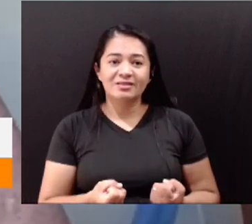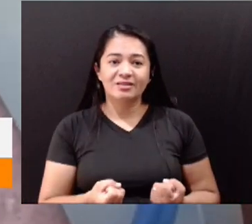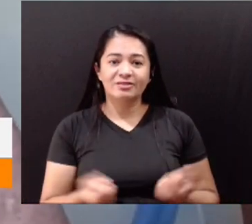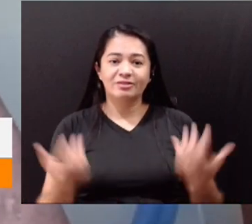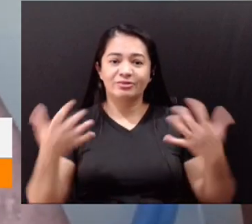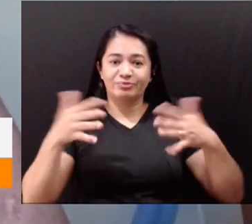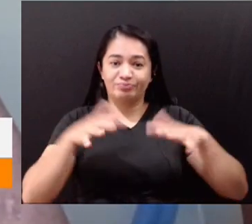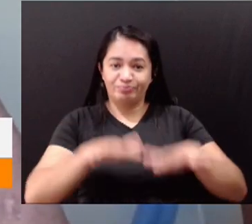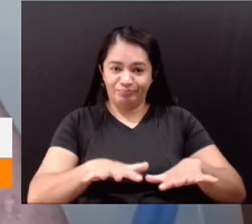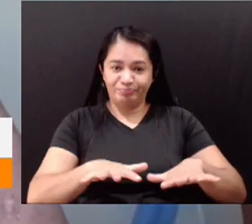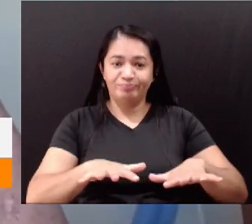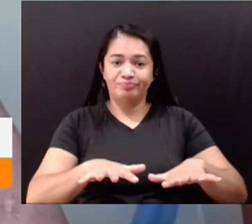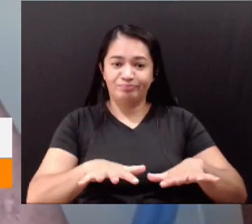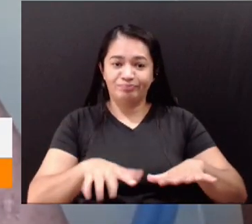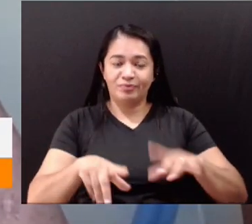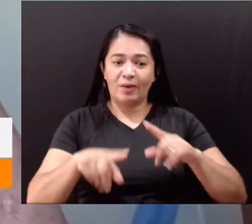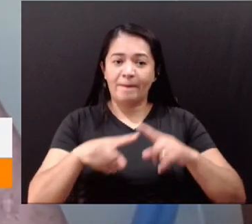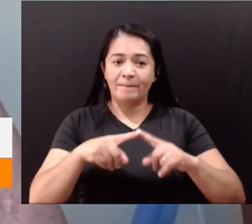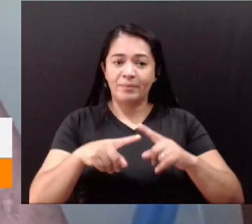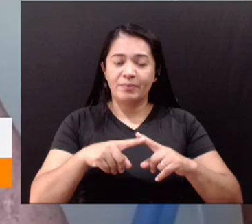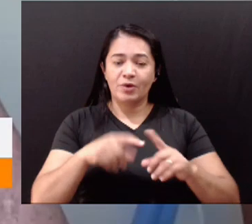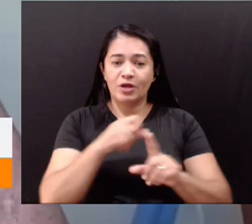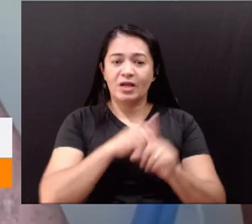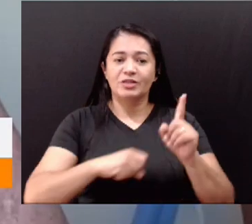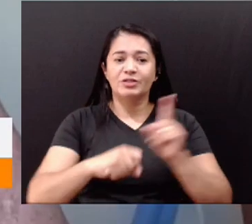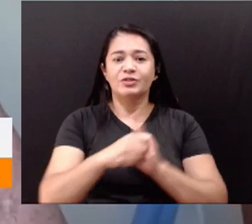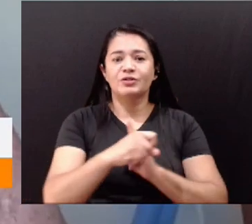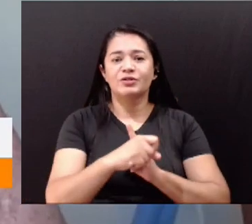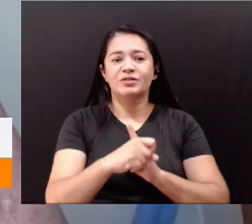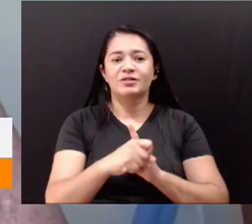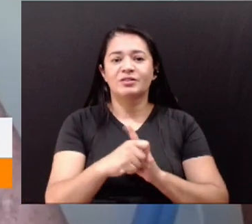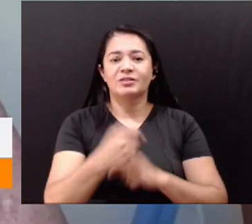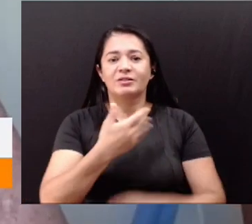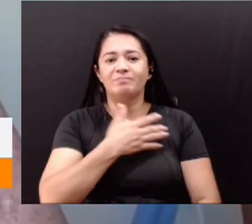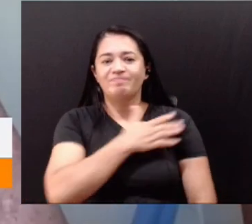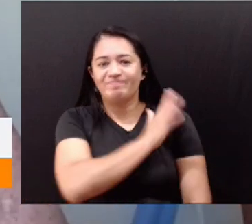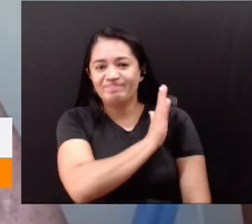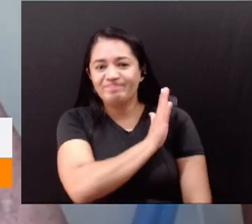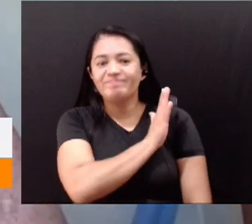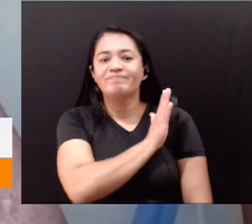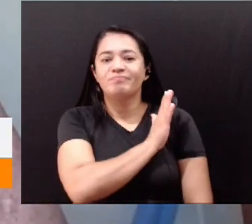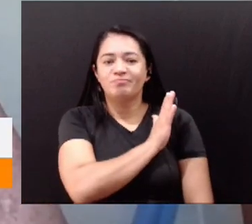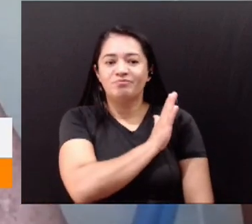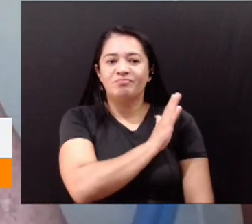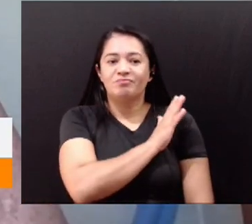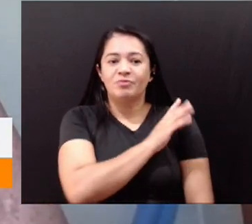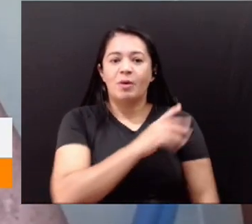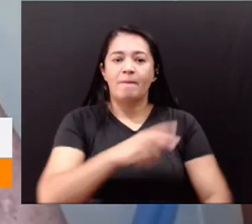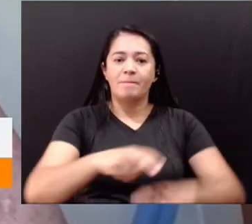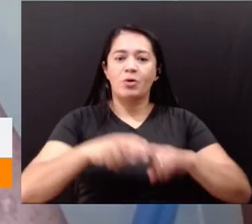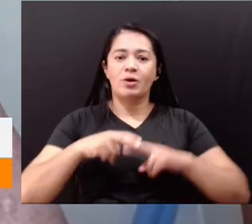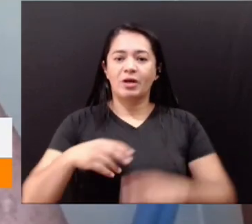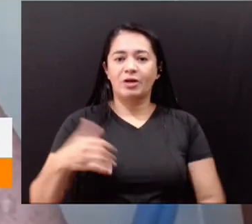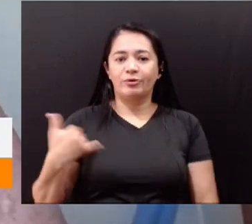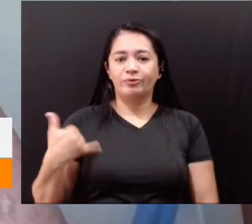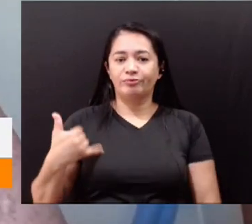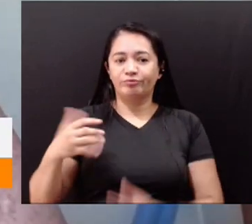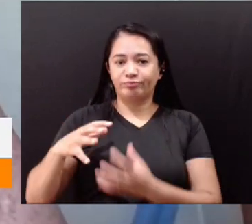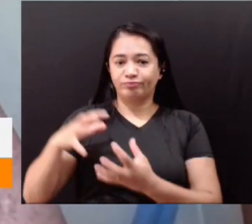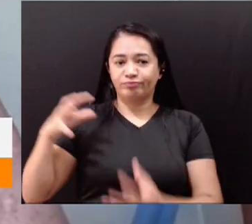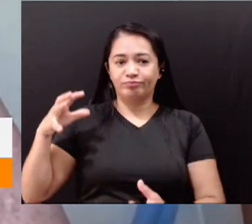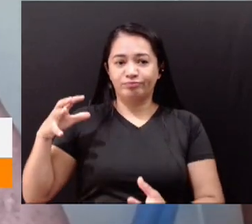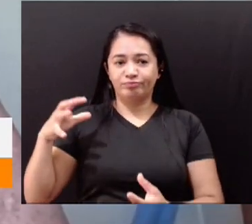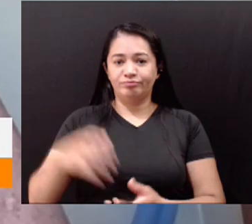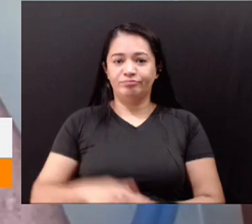Uhum. porque a sociedade tem preconceito contra idoso, etarismo.